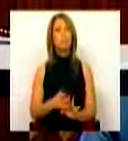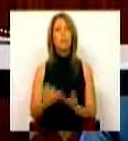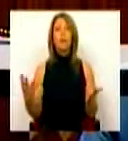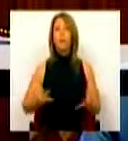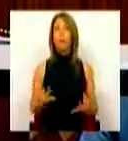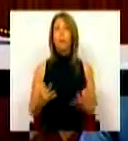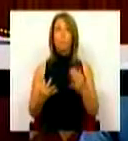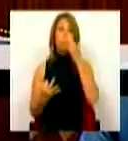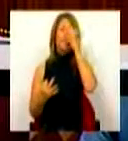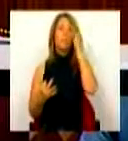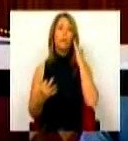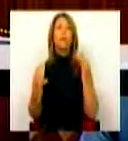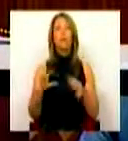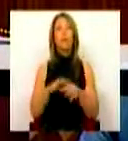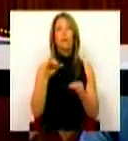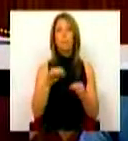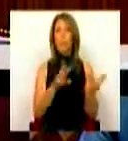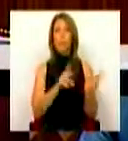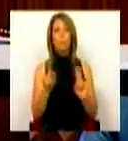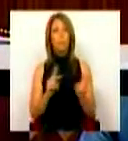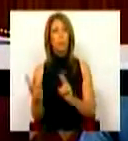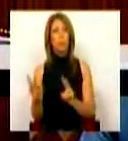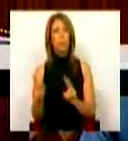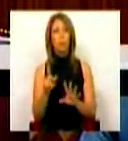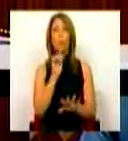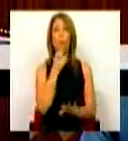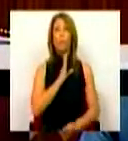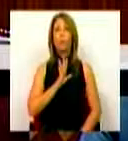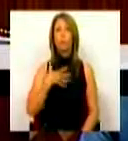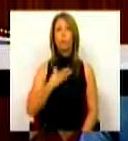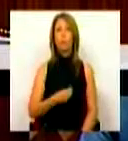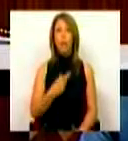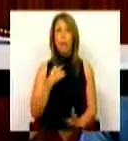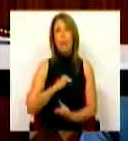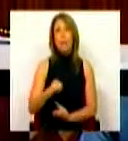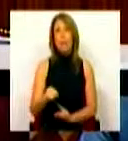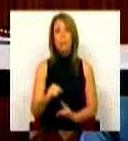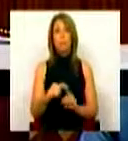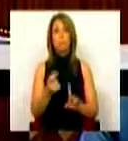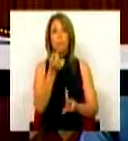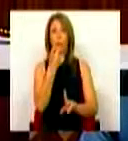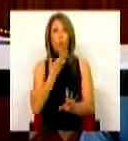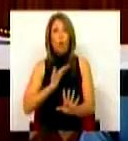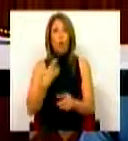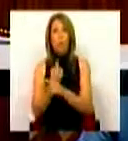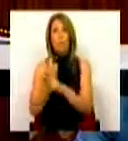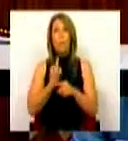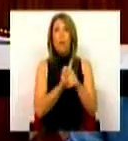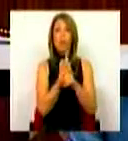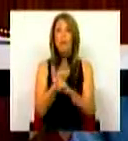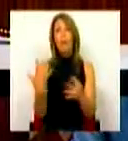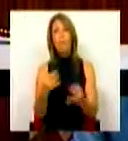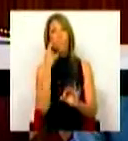resto, em linha também estas alterações com o Código Mundial Antidopagem e que é reconhecido justamente